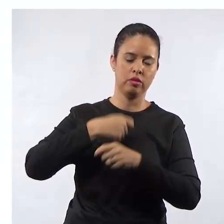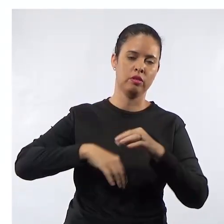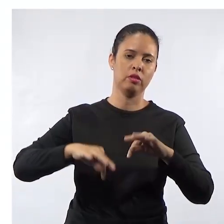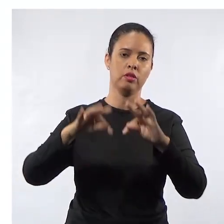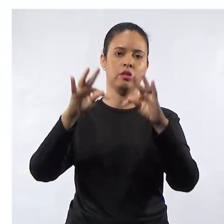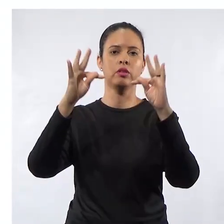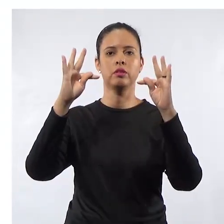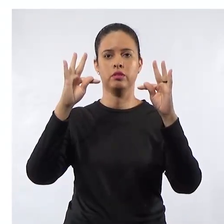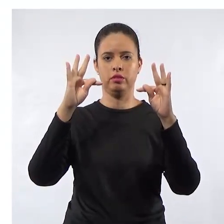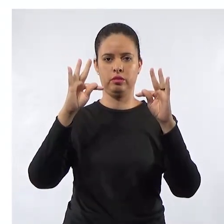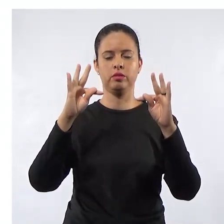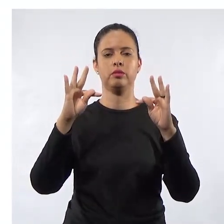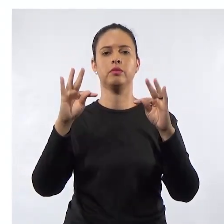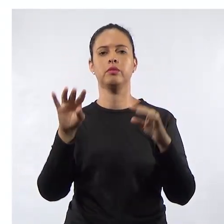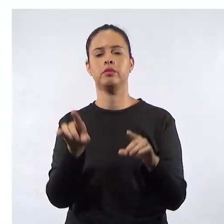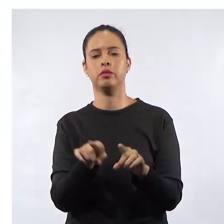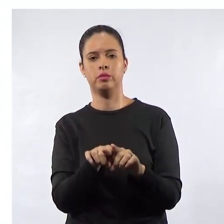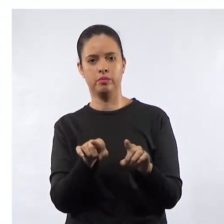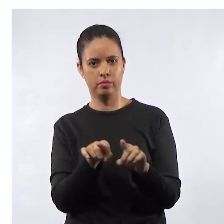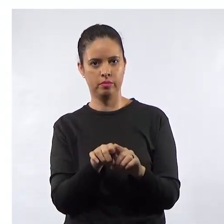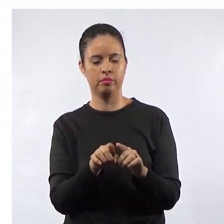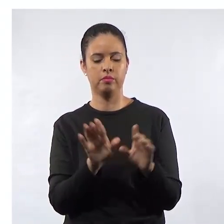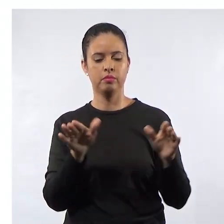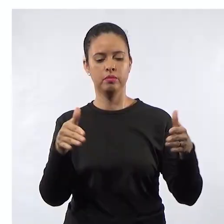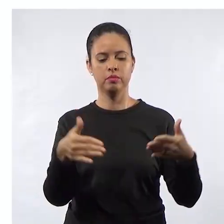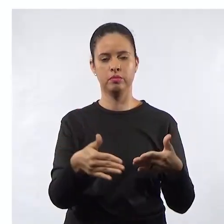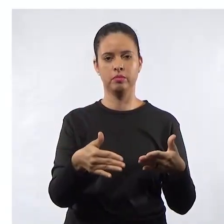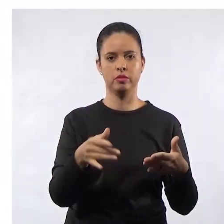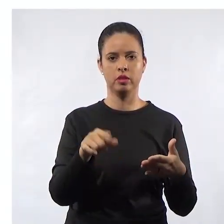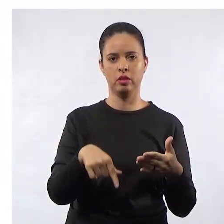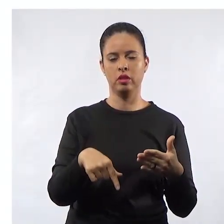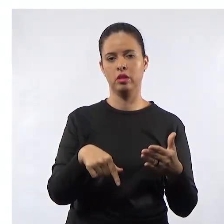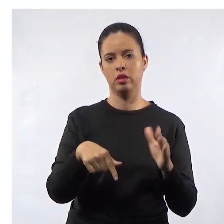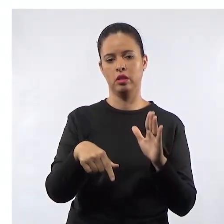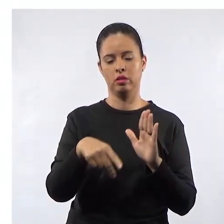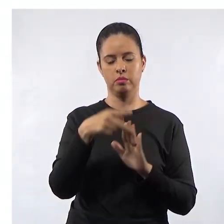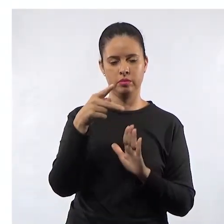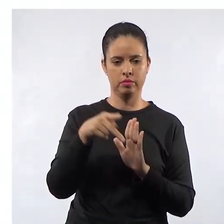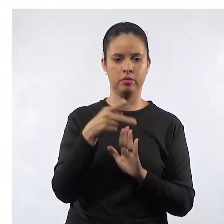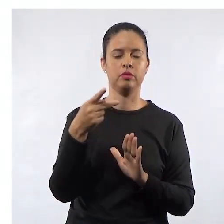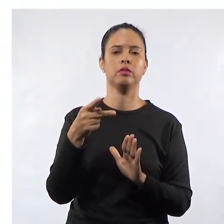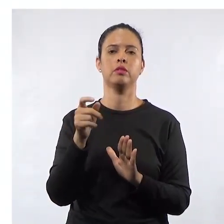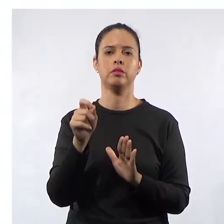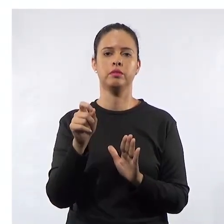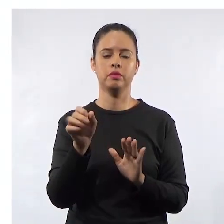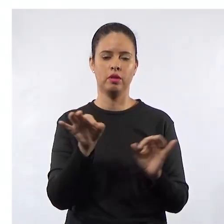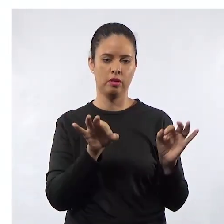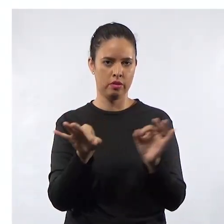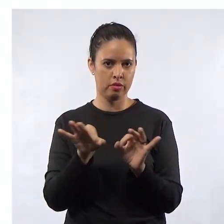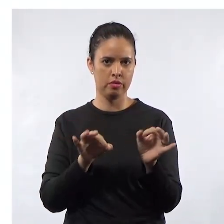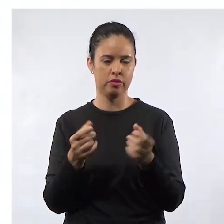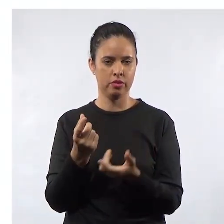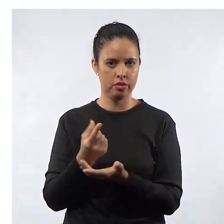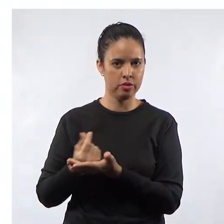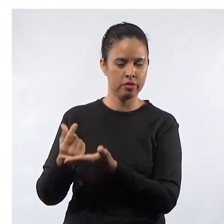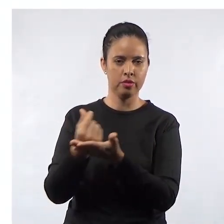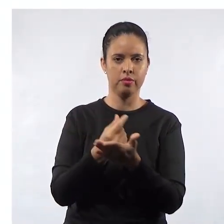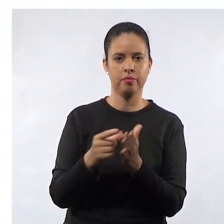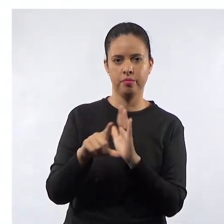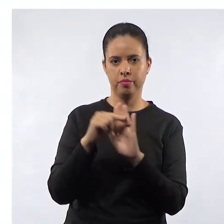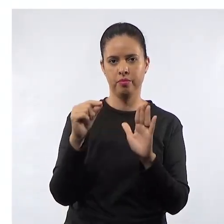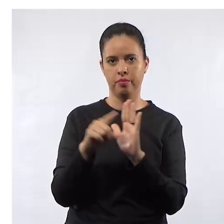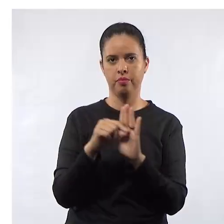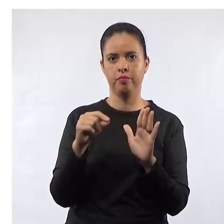desenvolvimento econômico e tecnológico, olha só, né, de modo a viabilizar os princípios nos quais se funda a